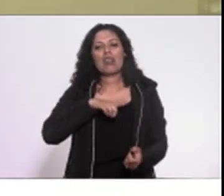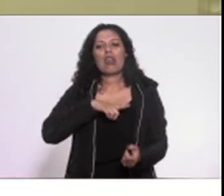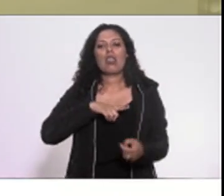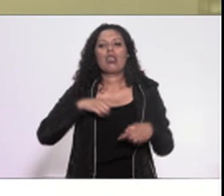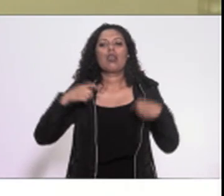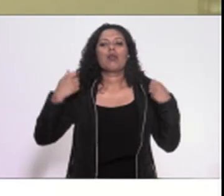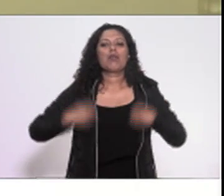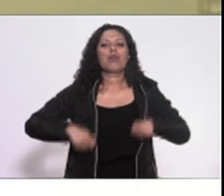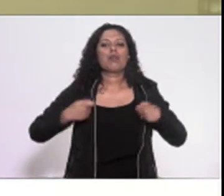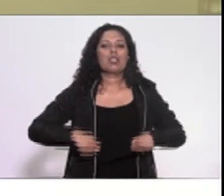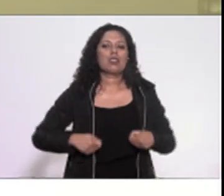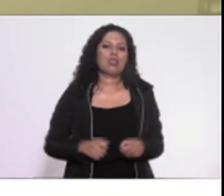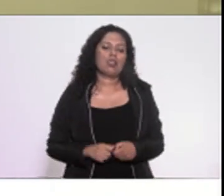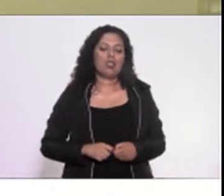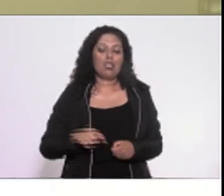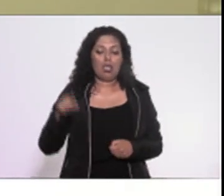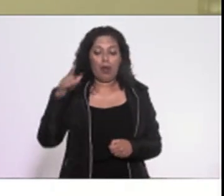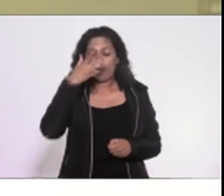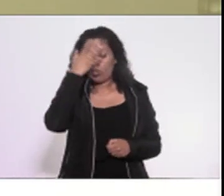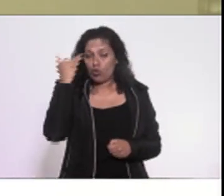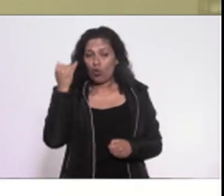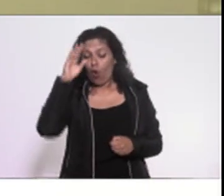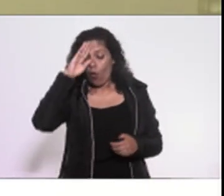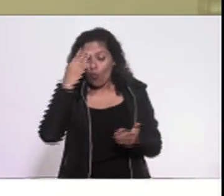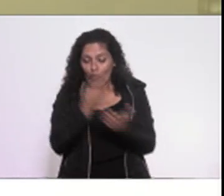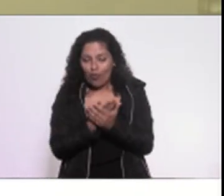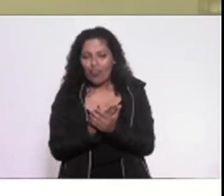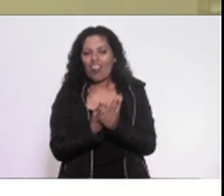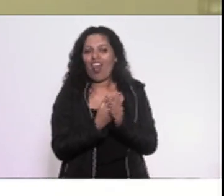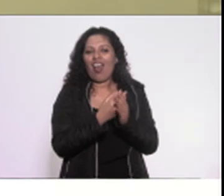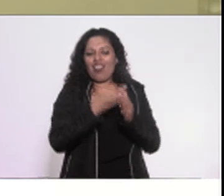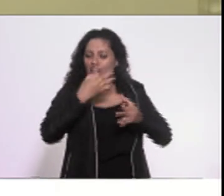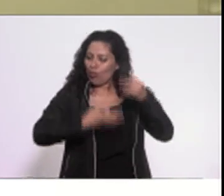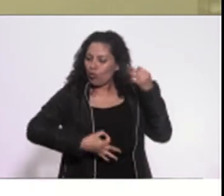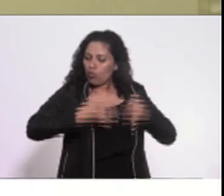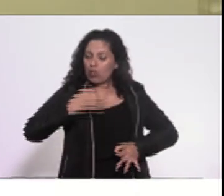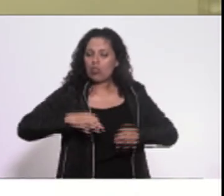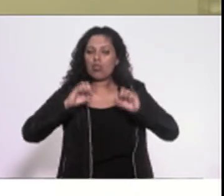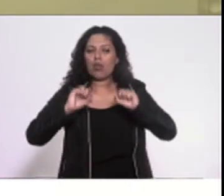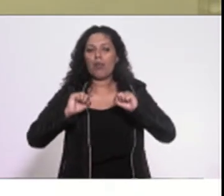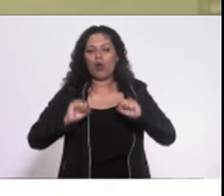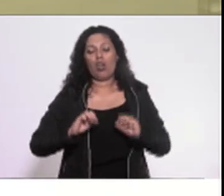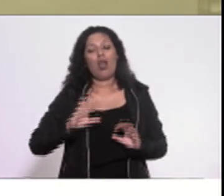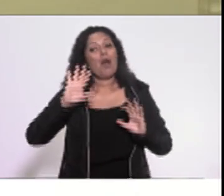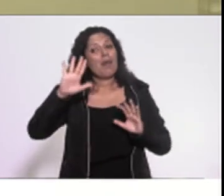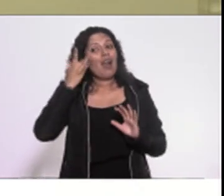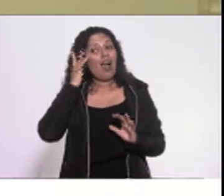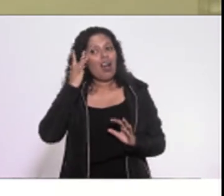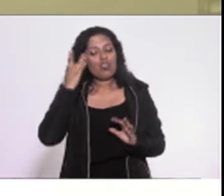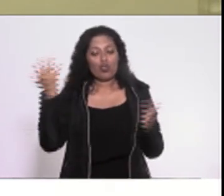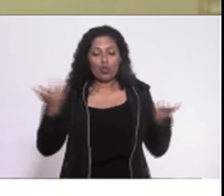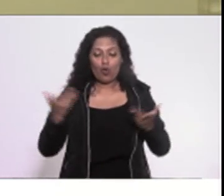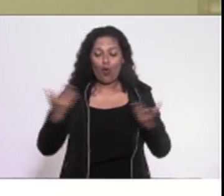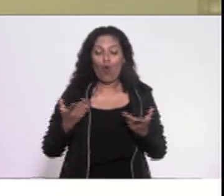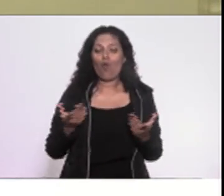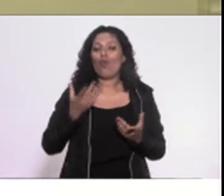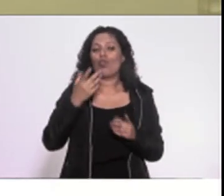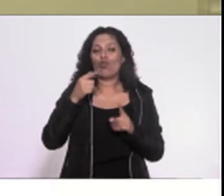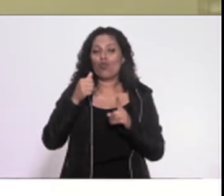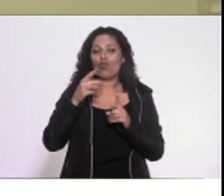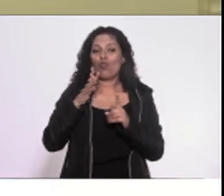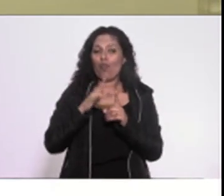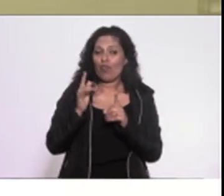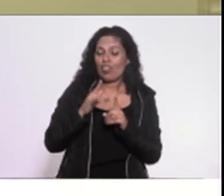confiar nesses canais e nesses procedimentos. E eu acho que hoje há uma dúvida muito grande ainda de muitas vítimas